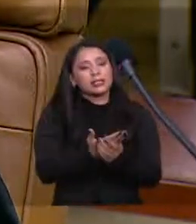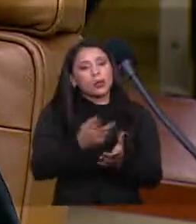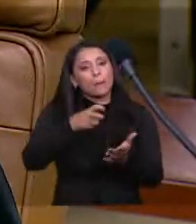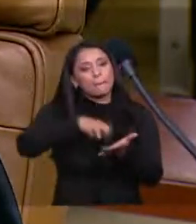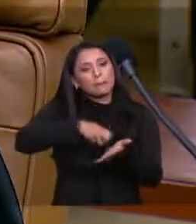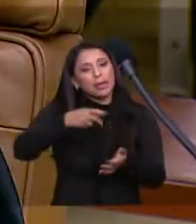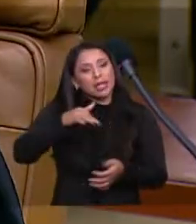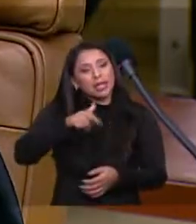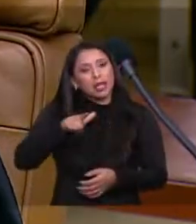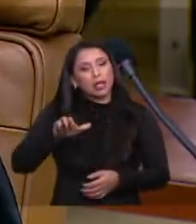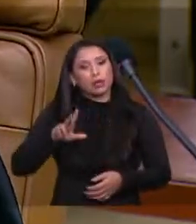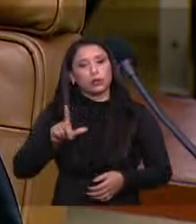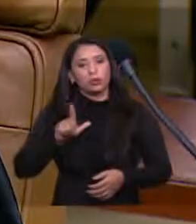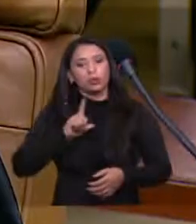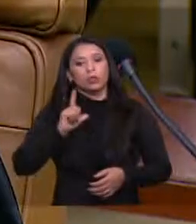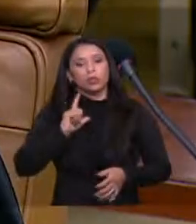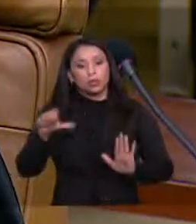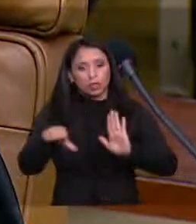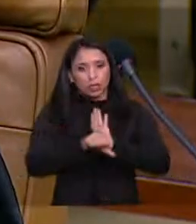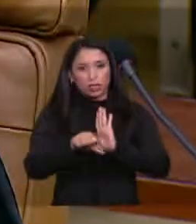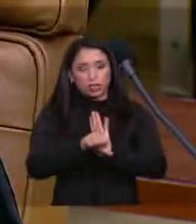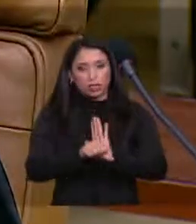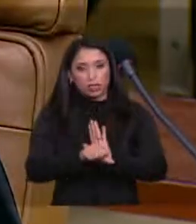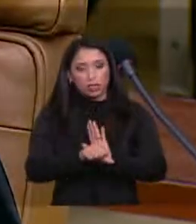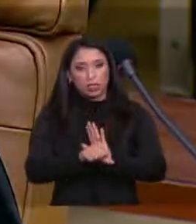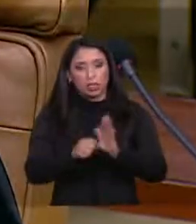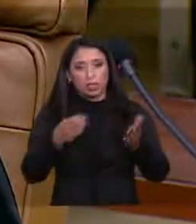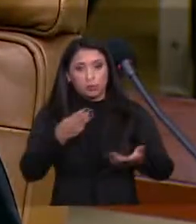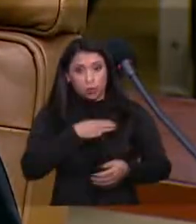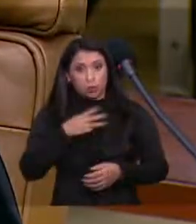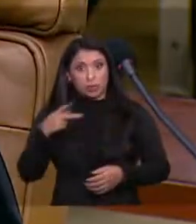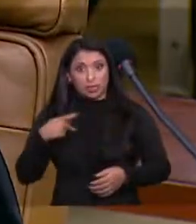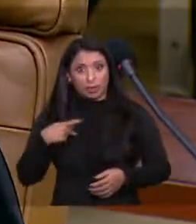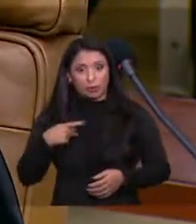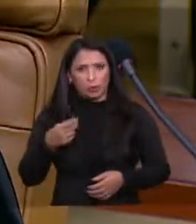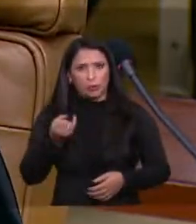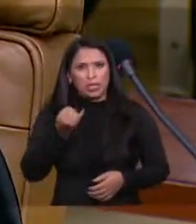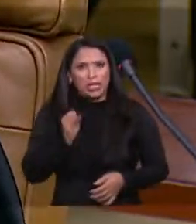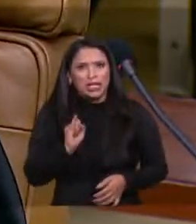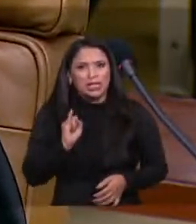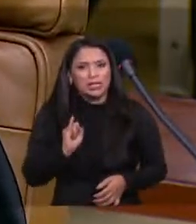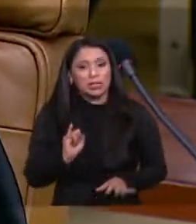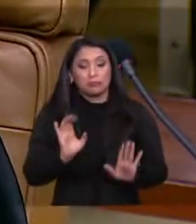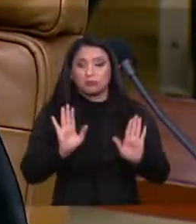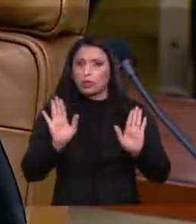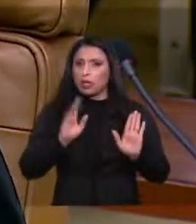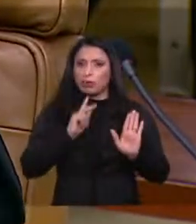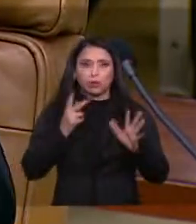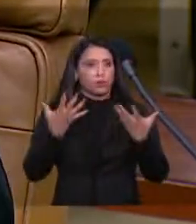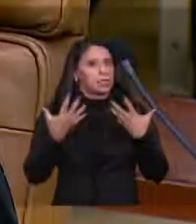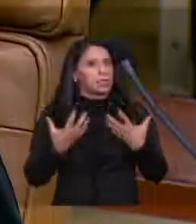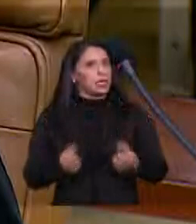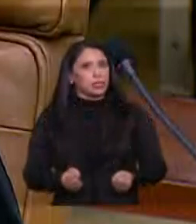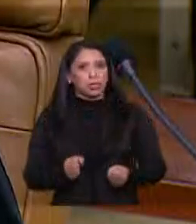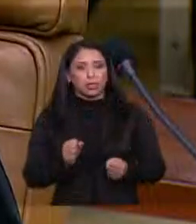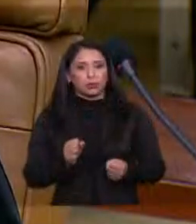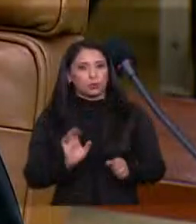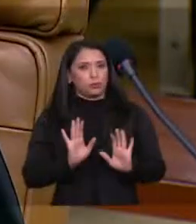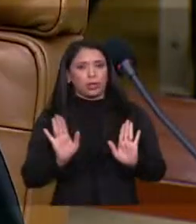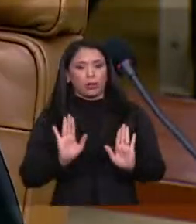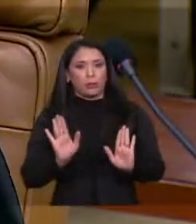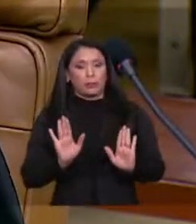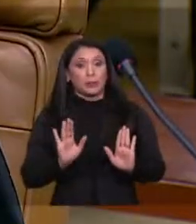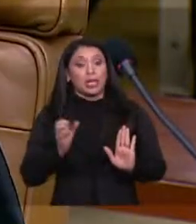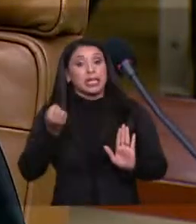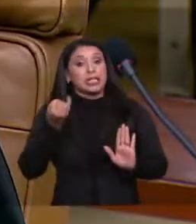material de crimes certo portanto se fosse e eu não estou acolhendo ou se for